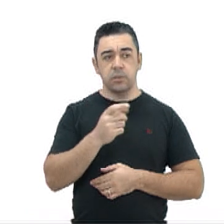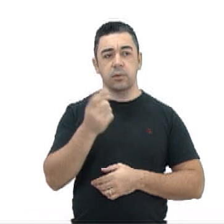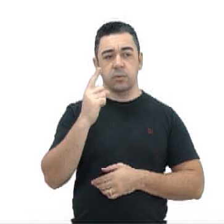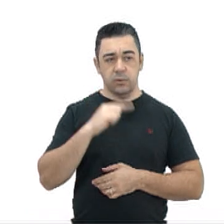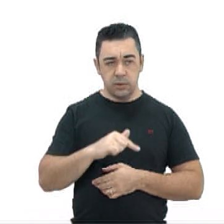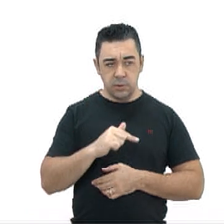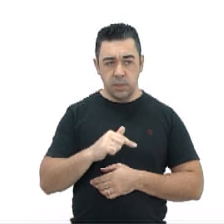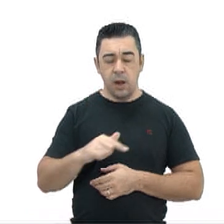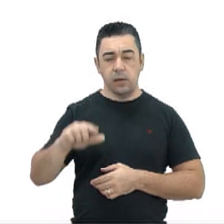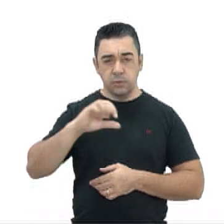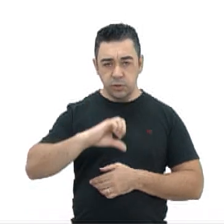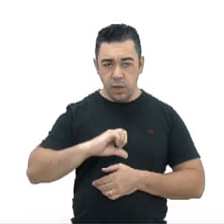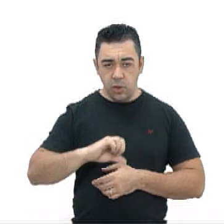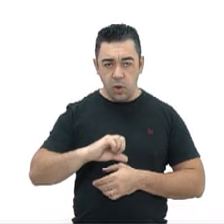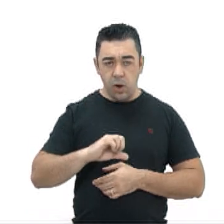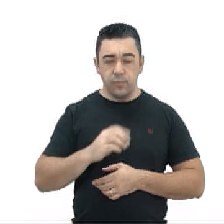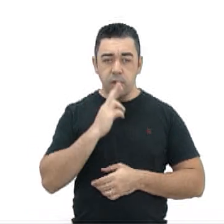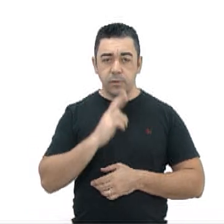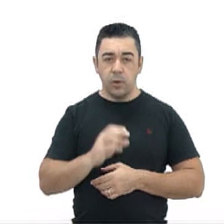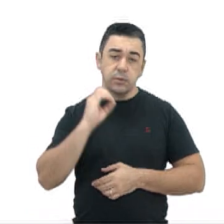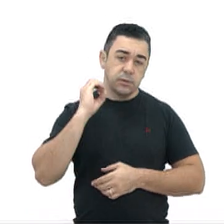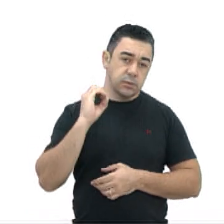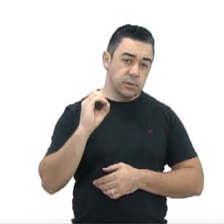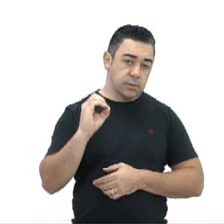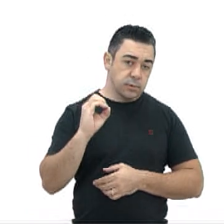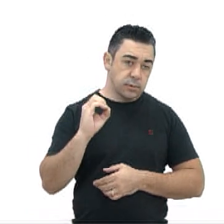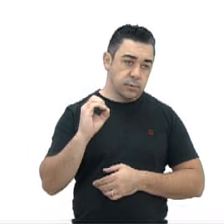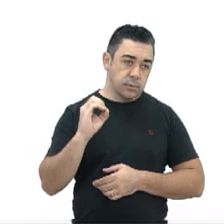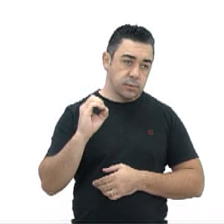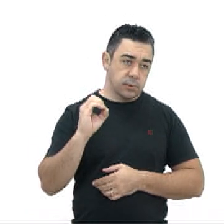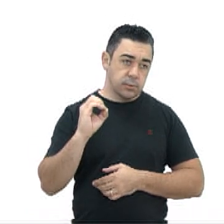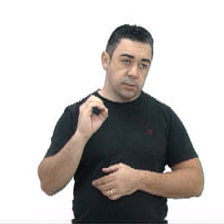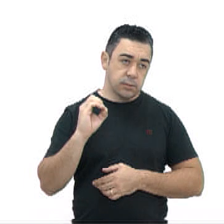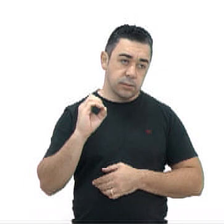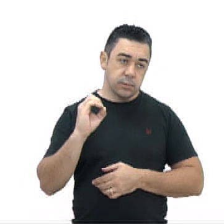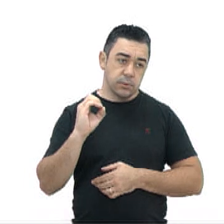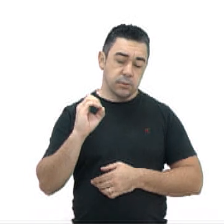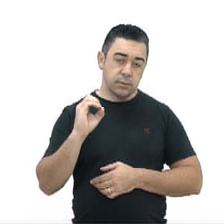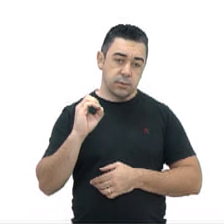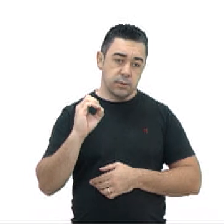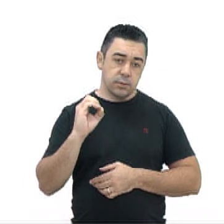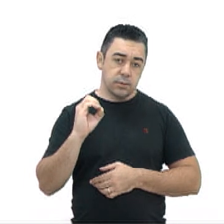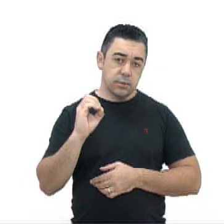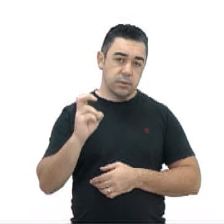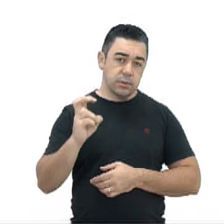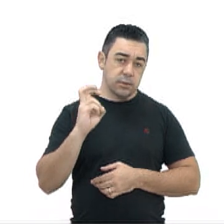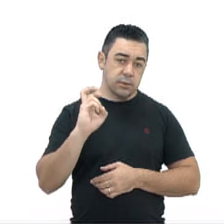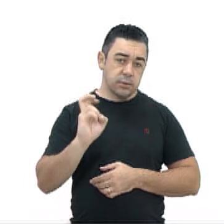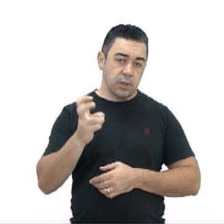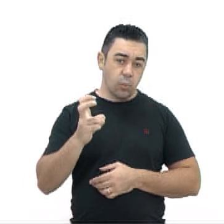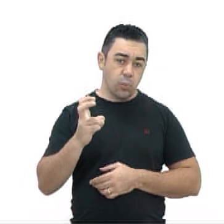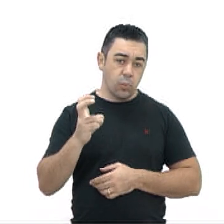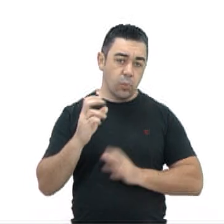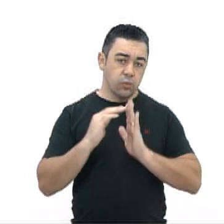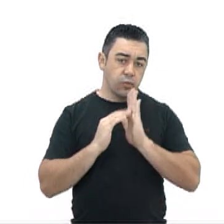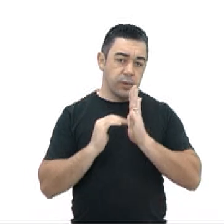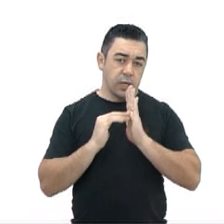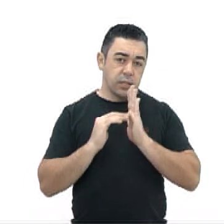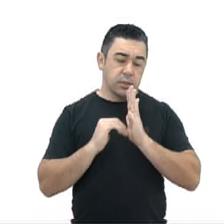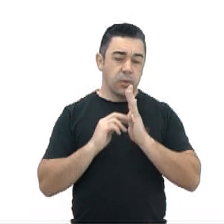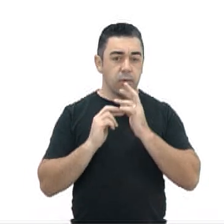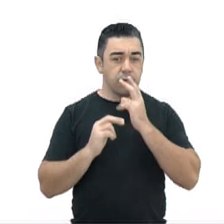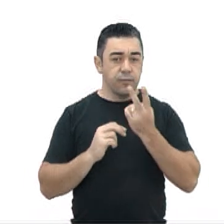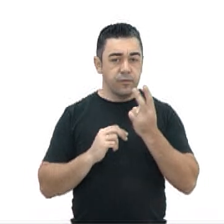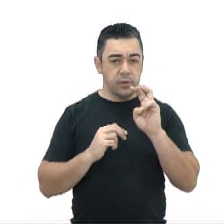tira 7, depois tira 9 e o resultado é que eu fiz 1, 2, 3, 4, 5 subtrações.